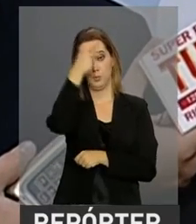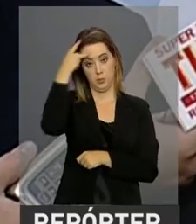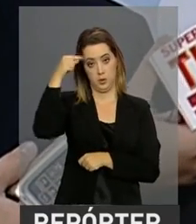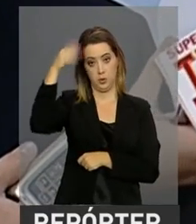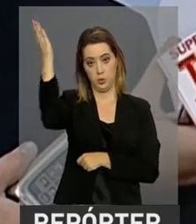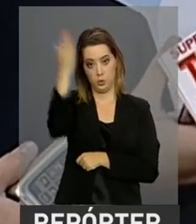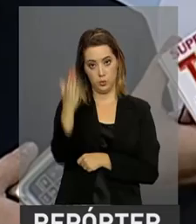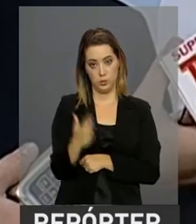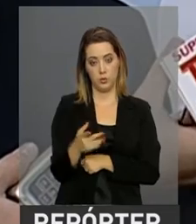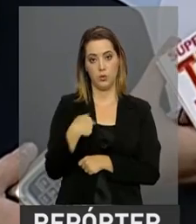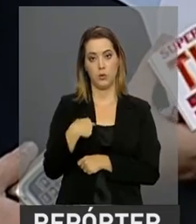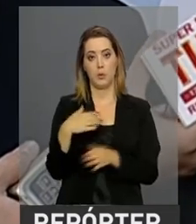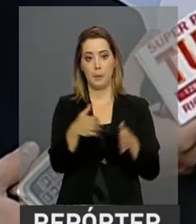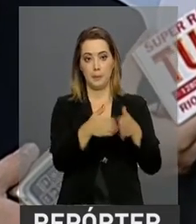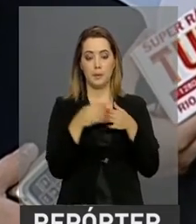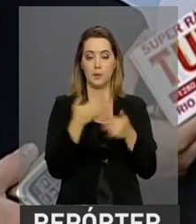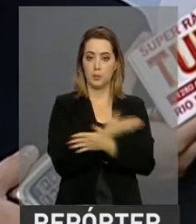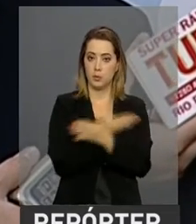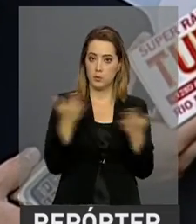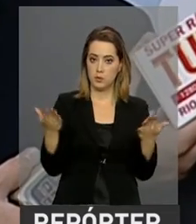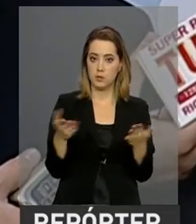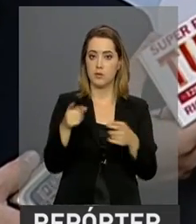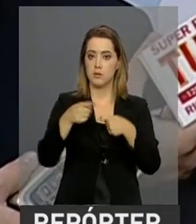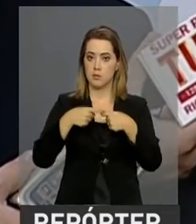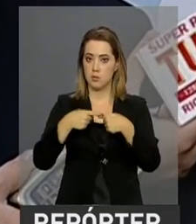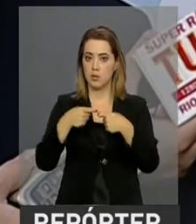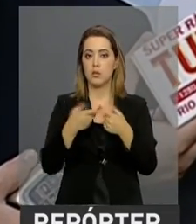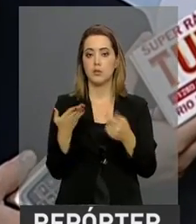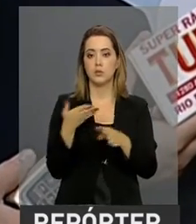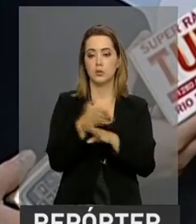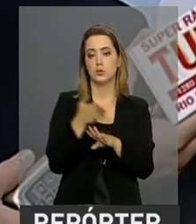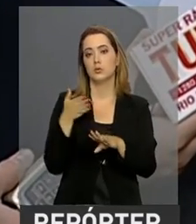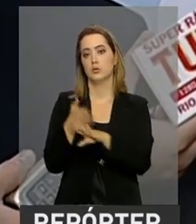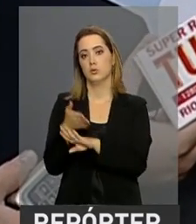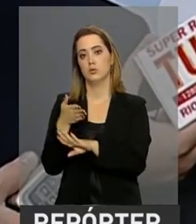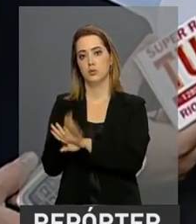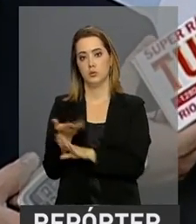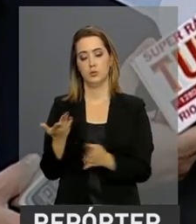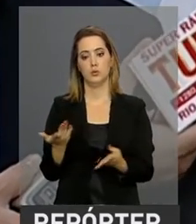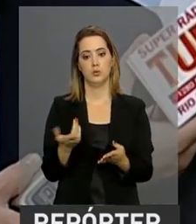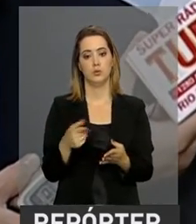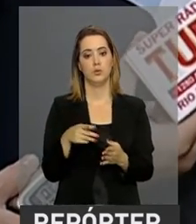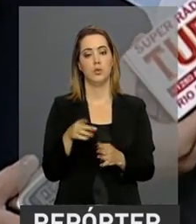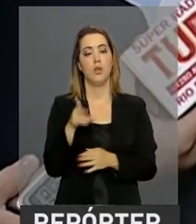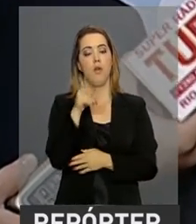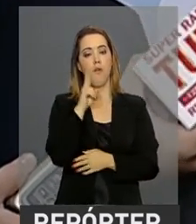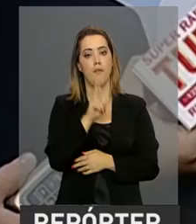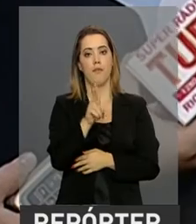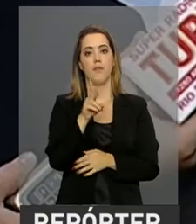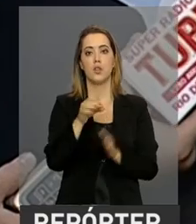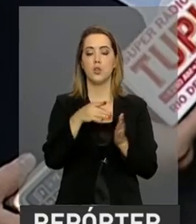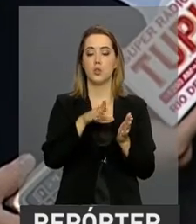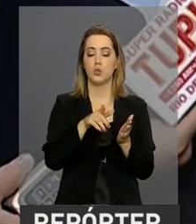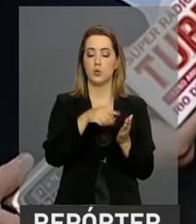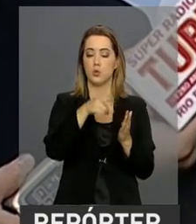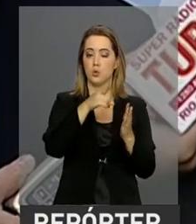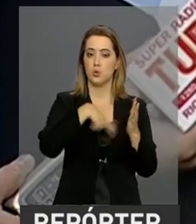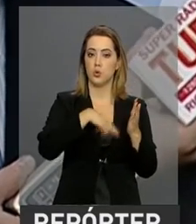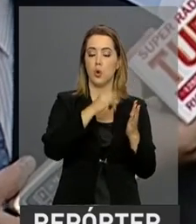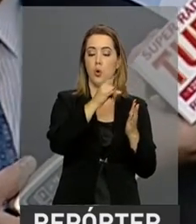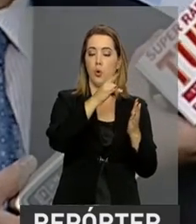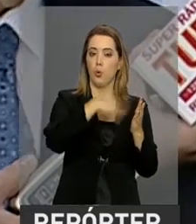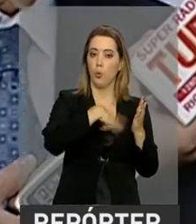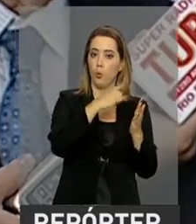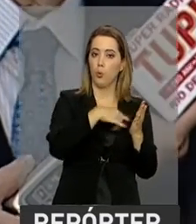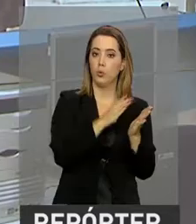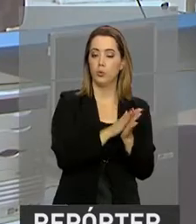esperamos e aproveito para convocar os médicos brasileiros para comparecer a auditar ou e de trabalhar nos mais médicos